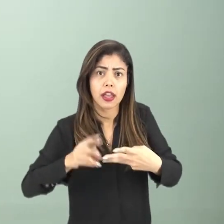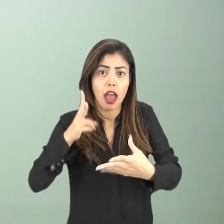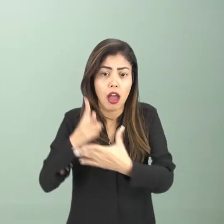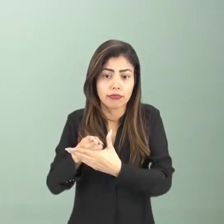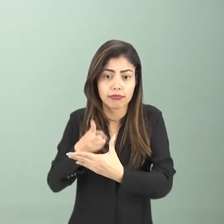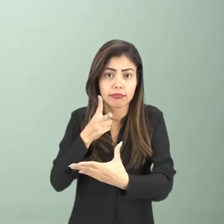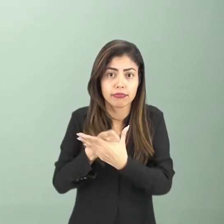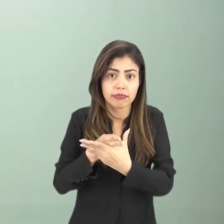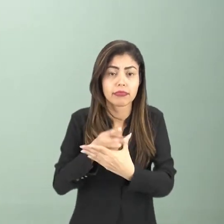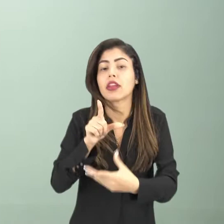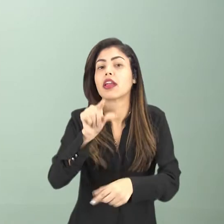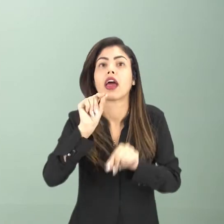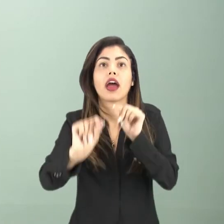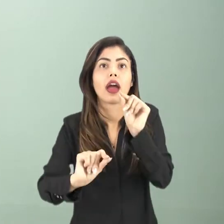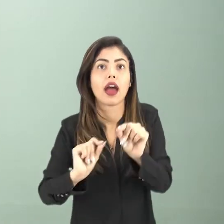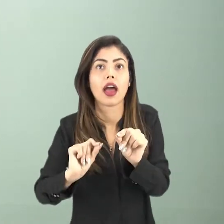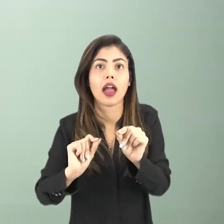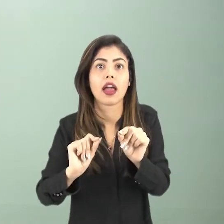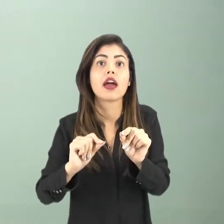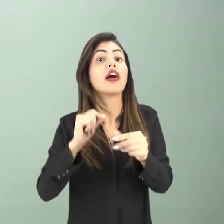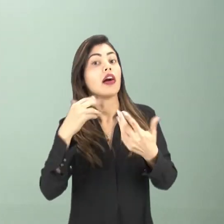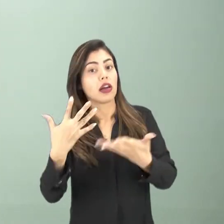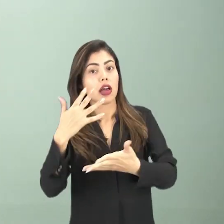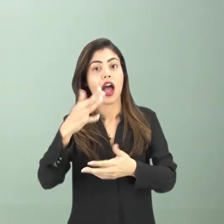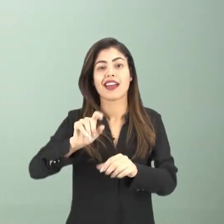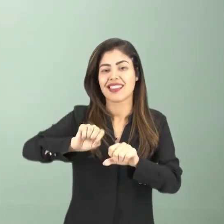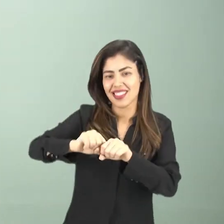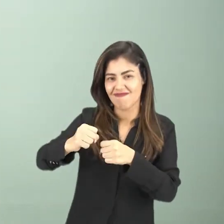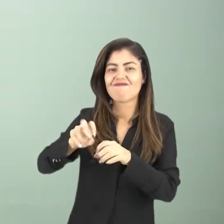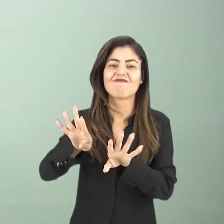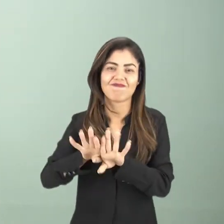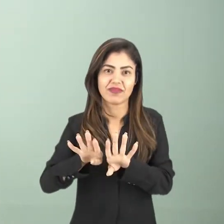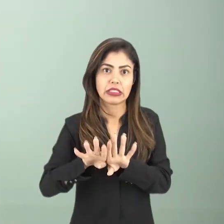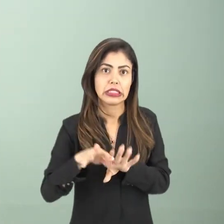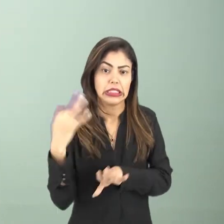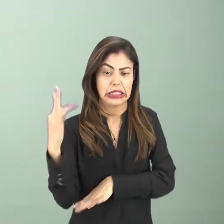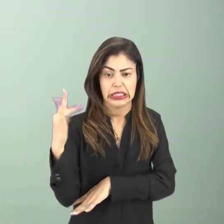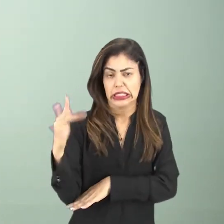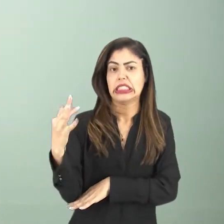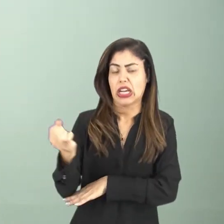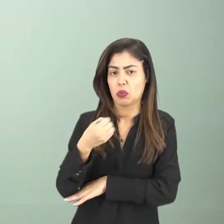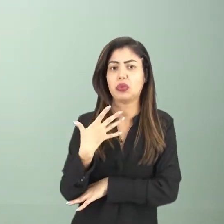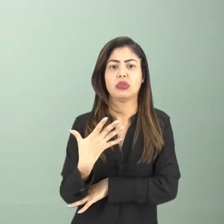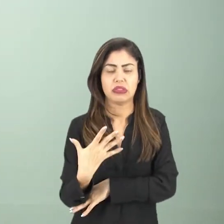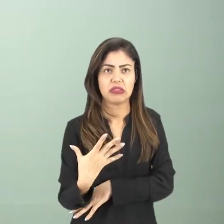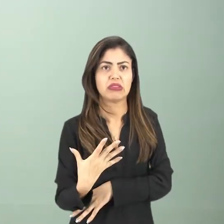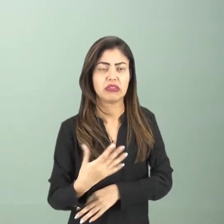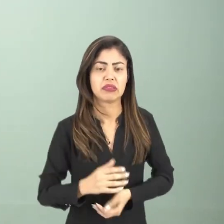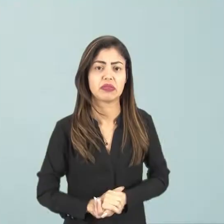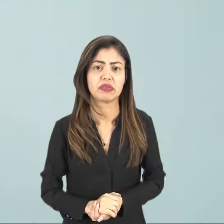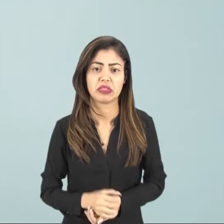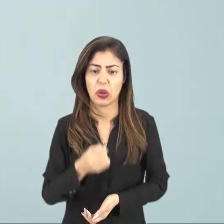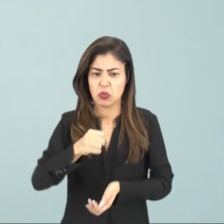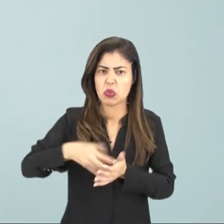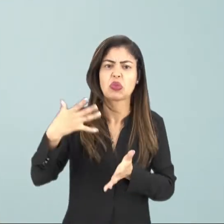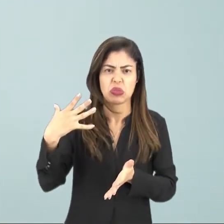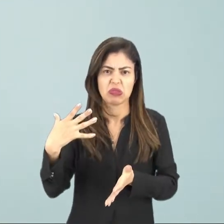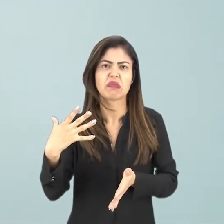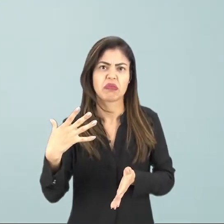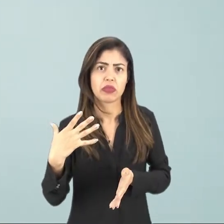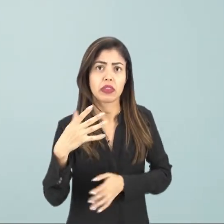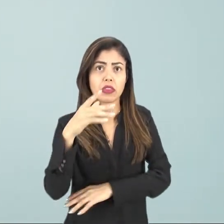corte dessa camada, em caso de fratura dessa camada, a dor vai ser imensa. Qual o nome dessa camada? Ela vai se chamar